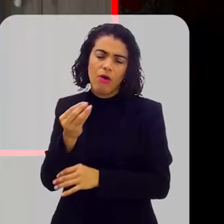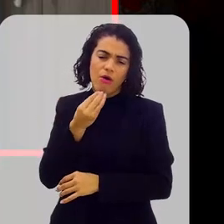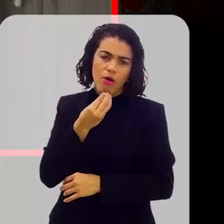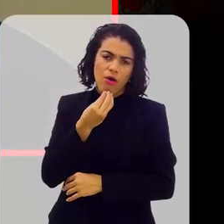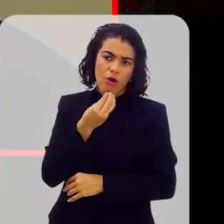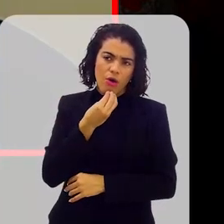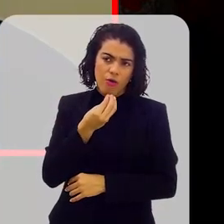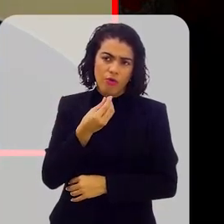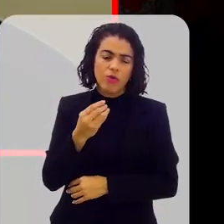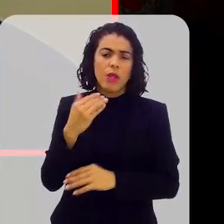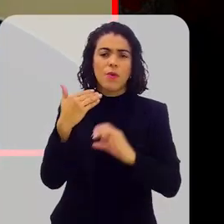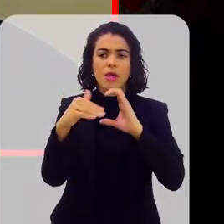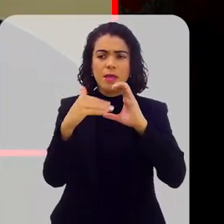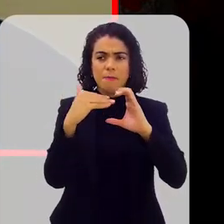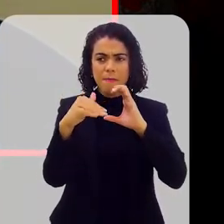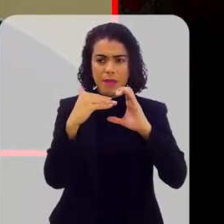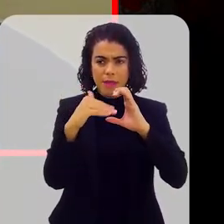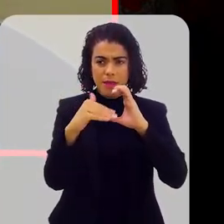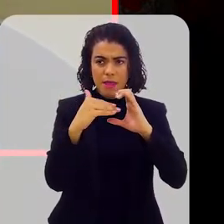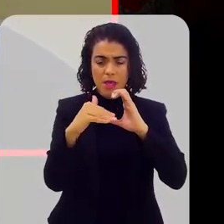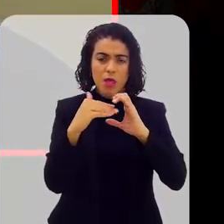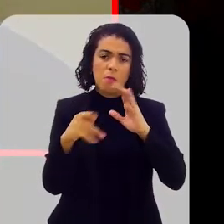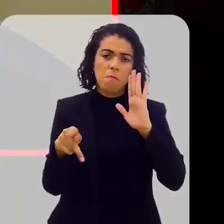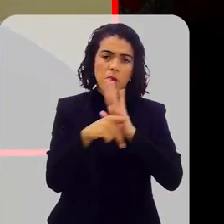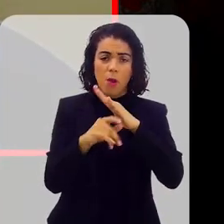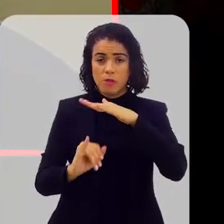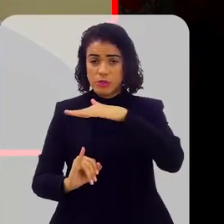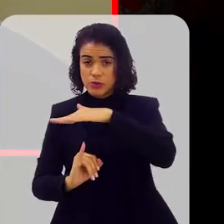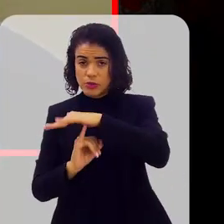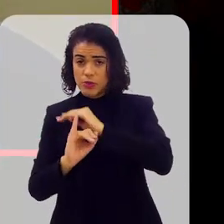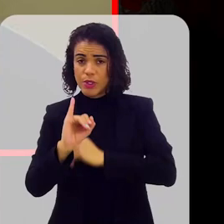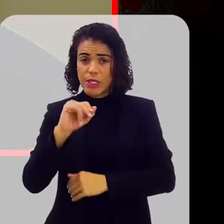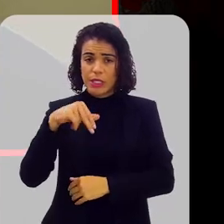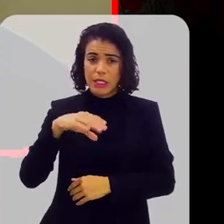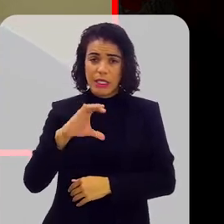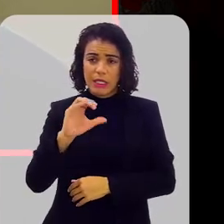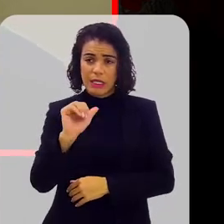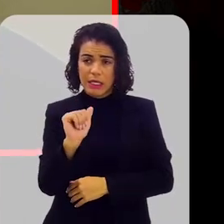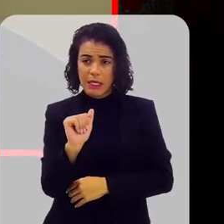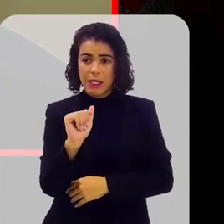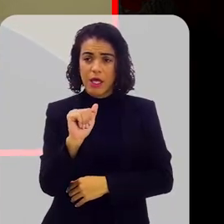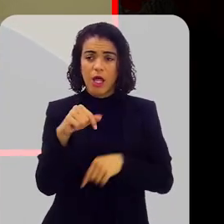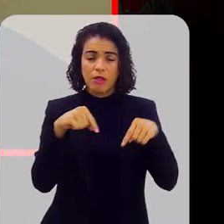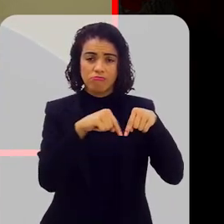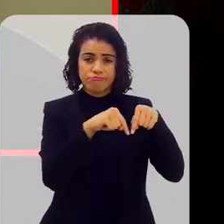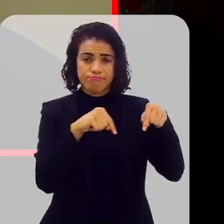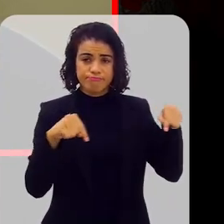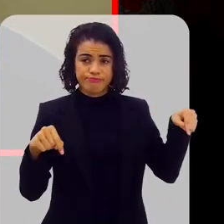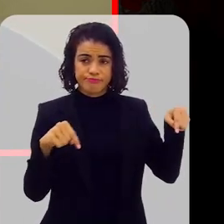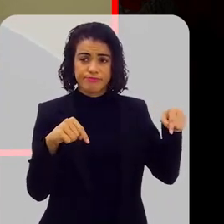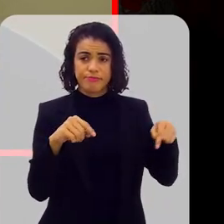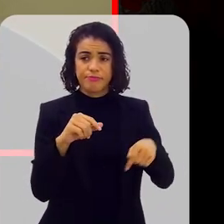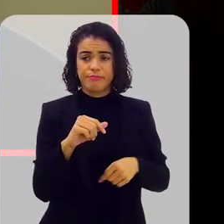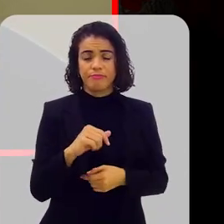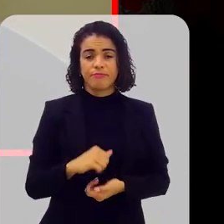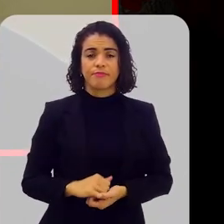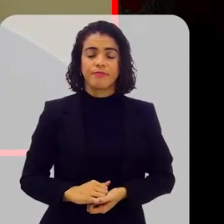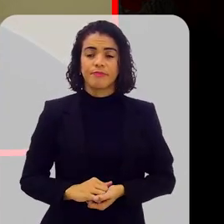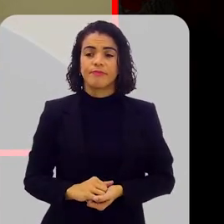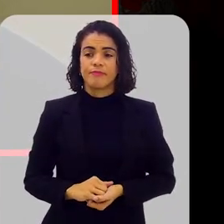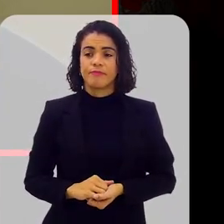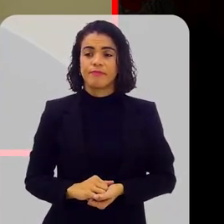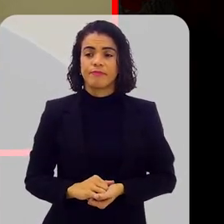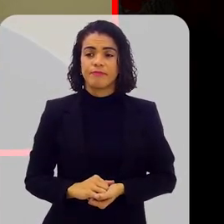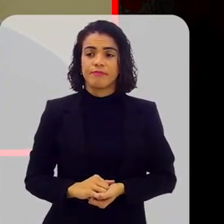acesso? Claro, eu tenho meu e-mail institucional aqui no INCA, que é apaladino, com